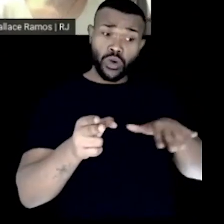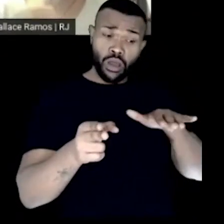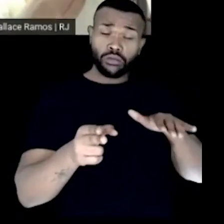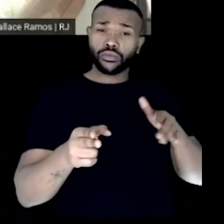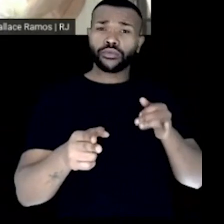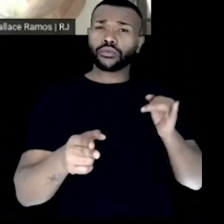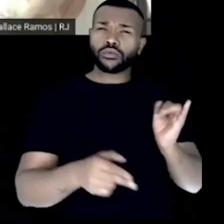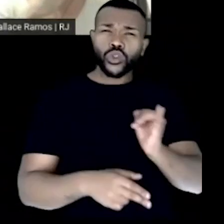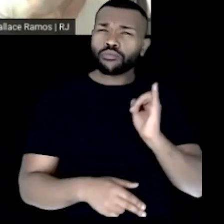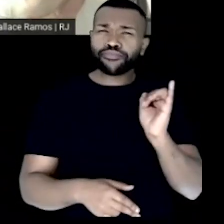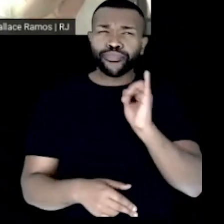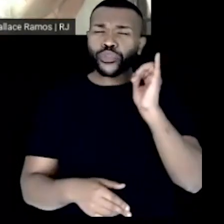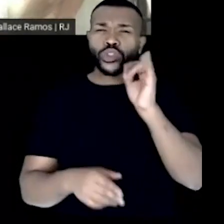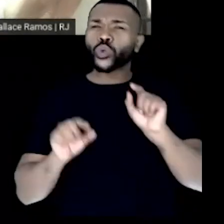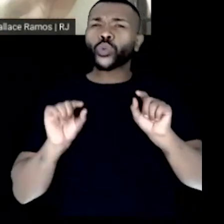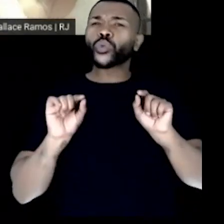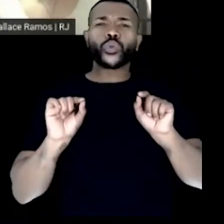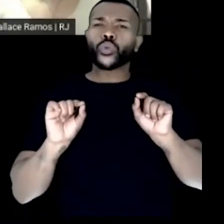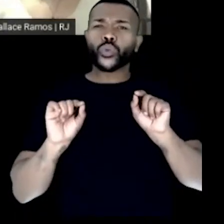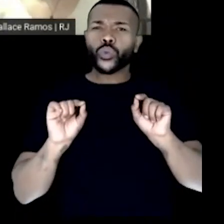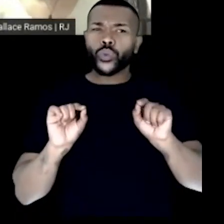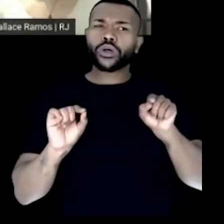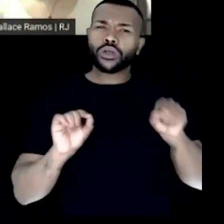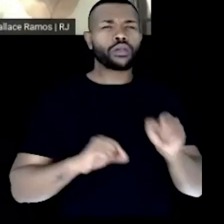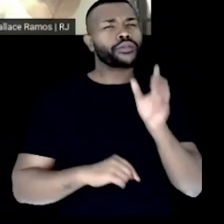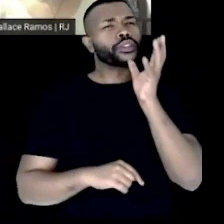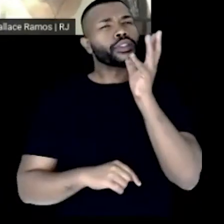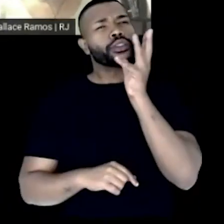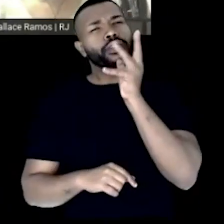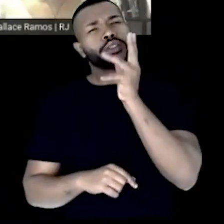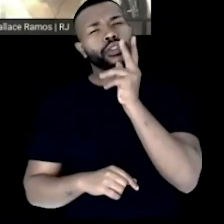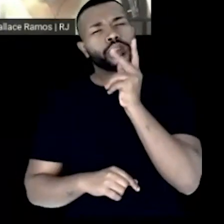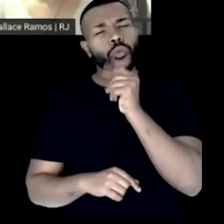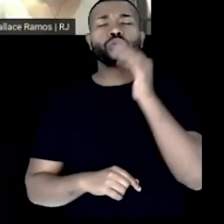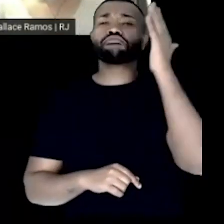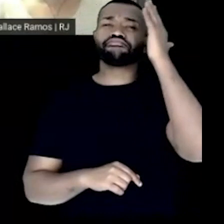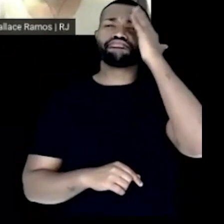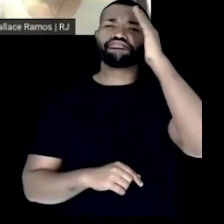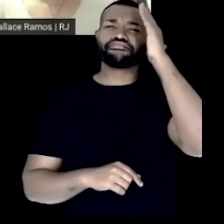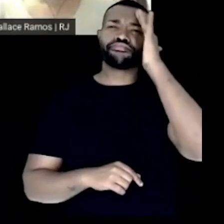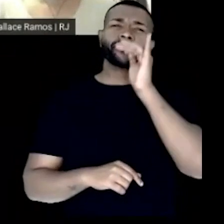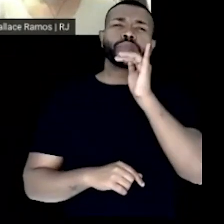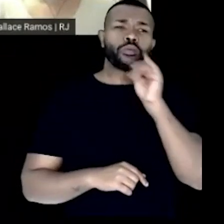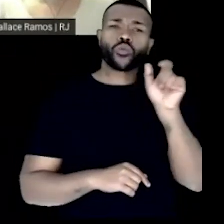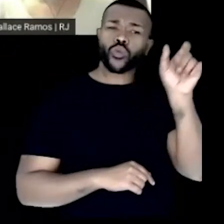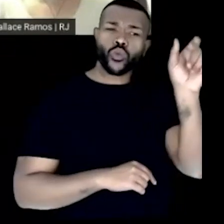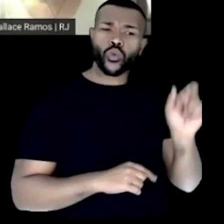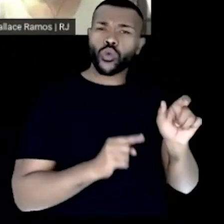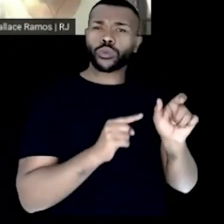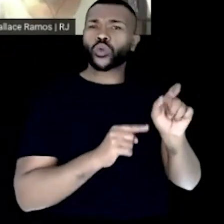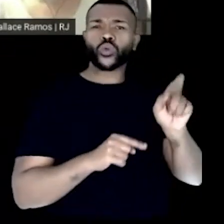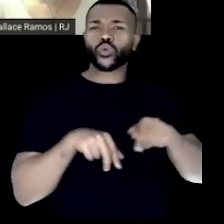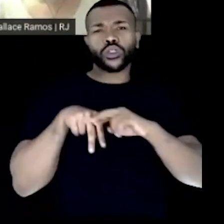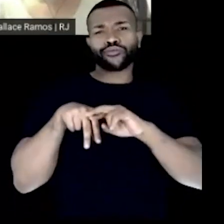mas ao mesmo tempo, para eles, acabou sendo importante o fato de que eles demoraram muito a entender que a questão não era